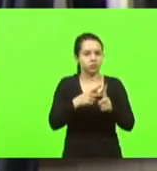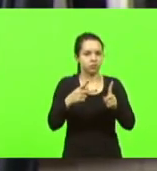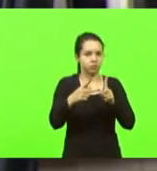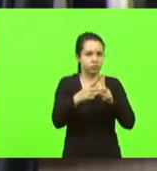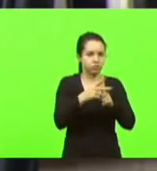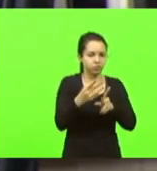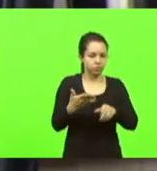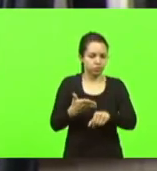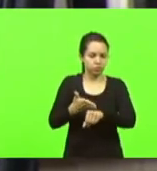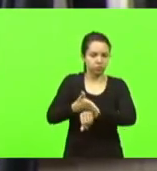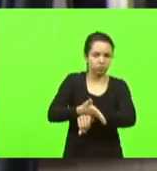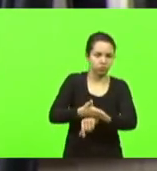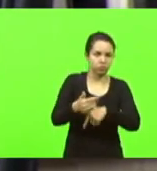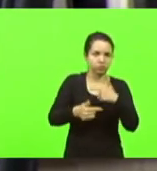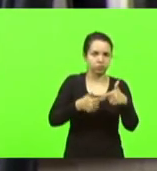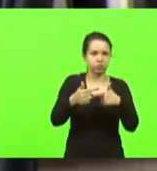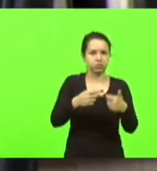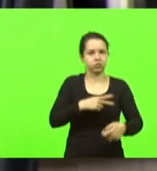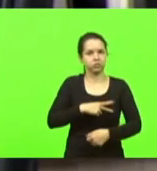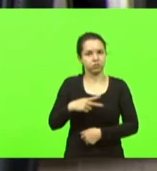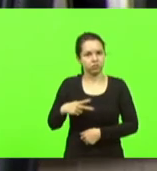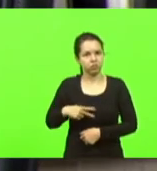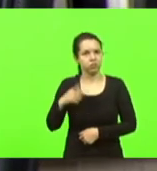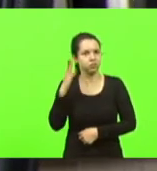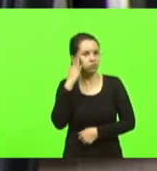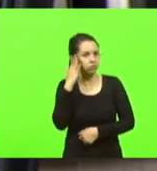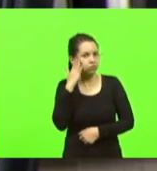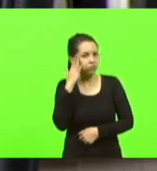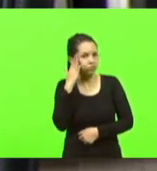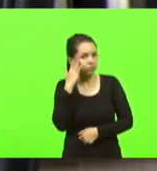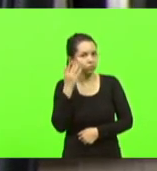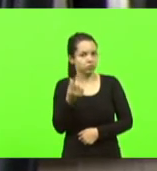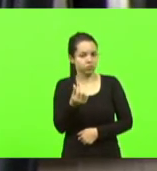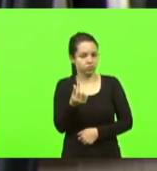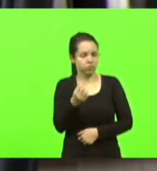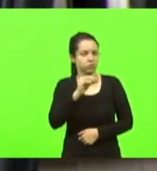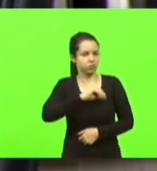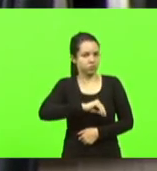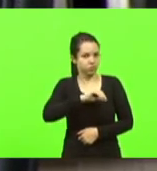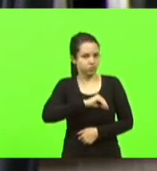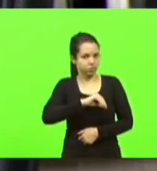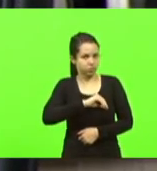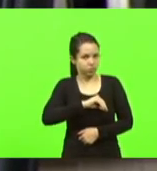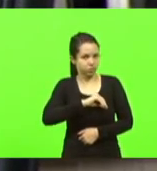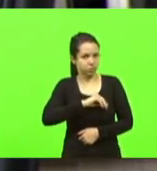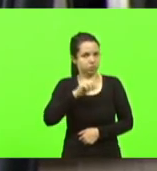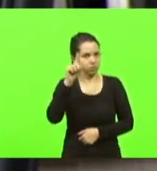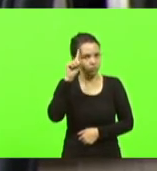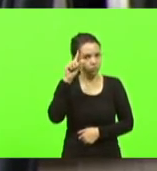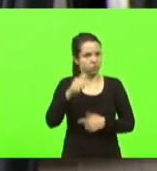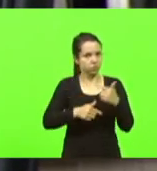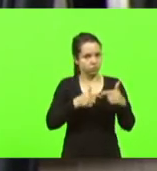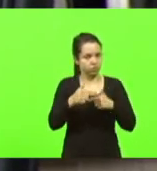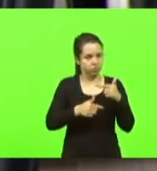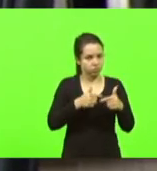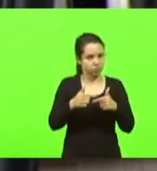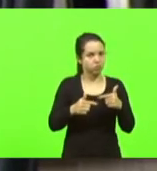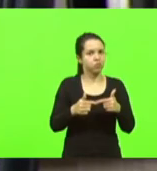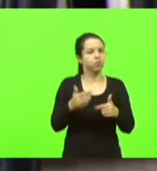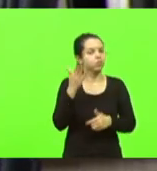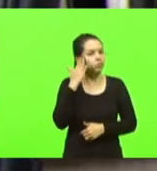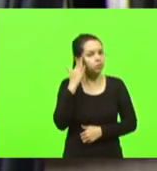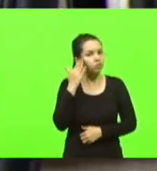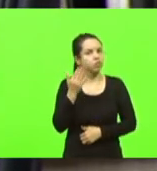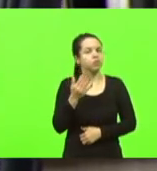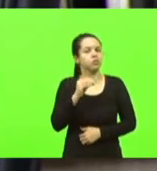entrei no serviço público eu sei qual é o valor que eu vou receber do meu dia de trabalho vou eu sei quanto eu vou